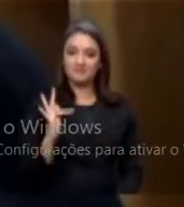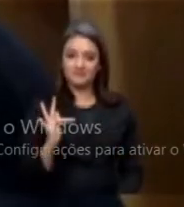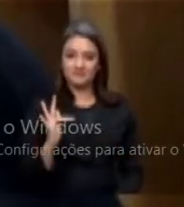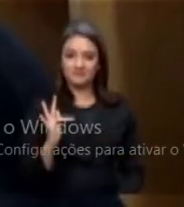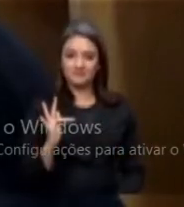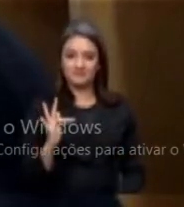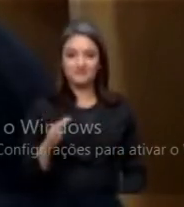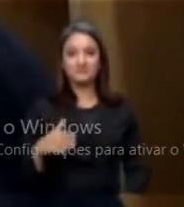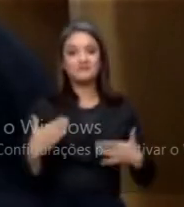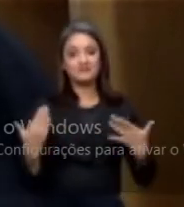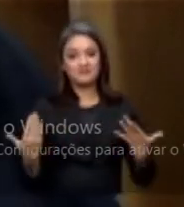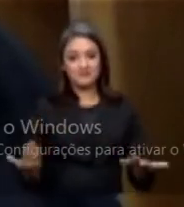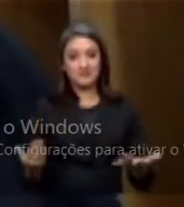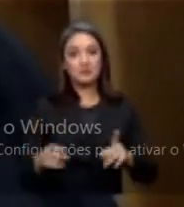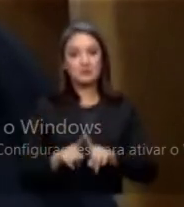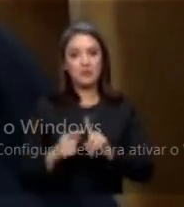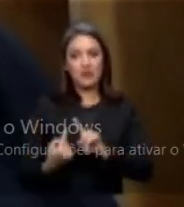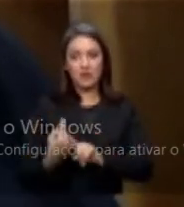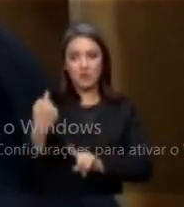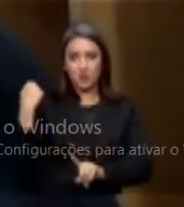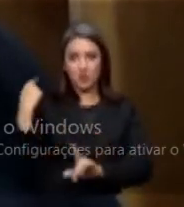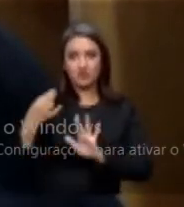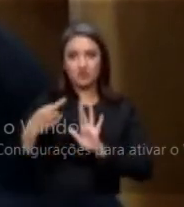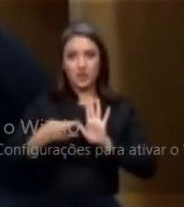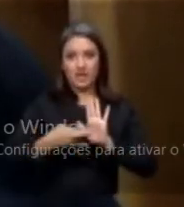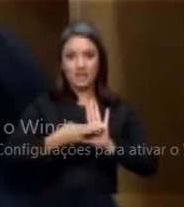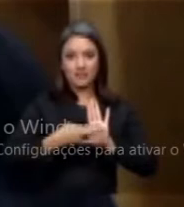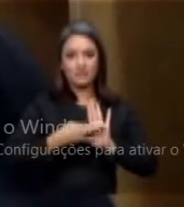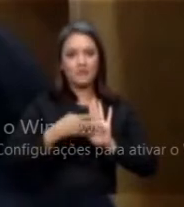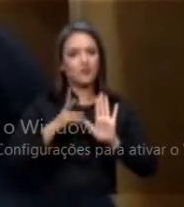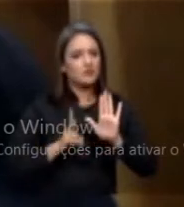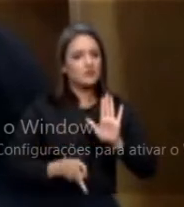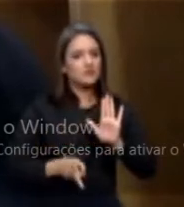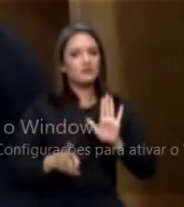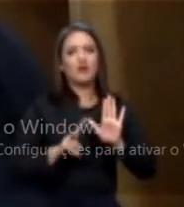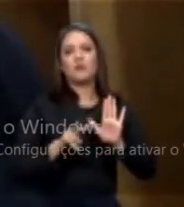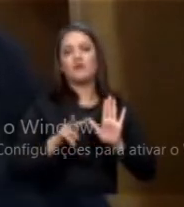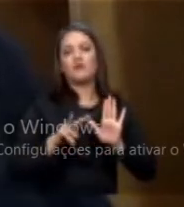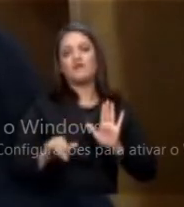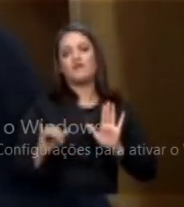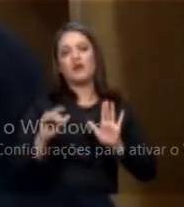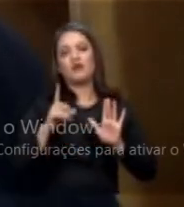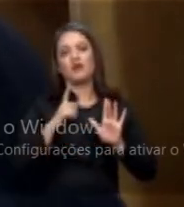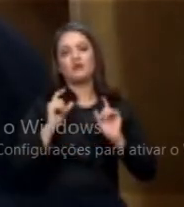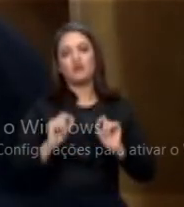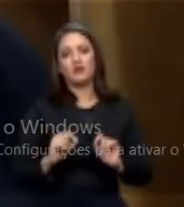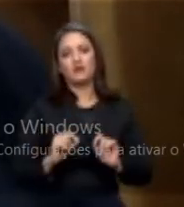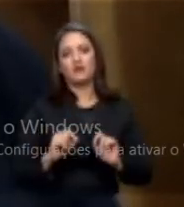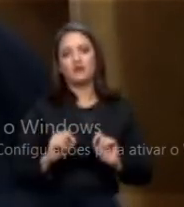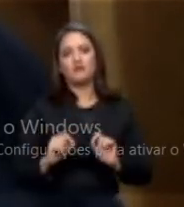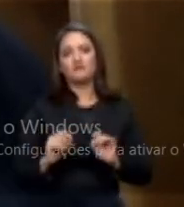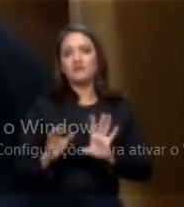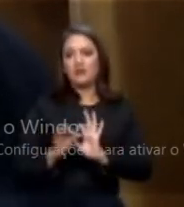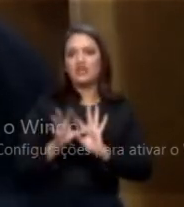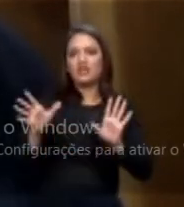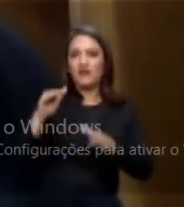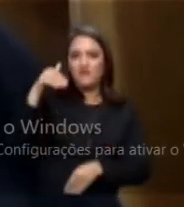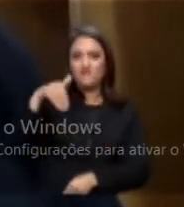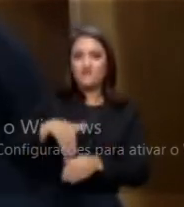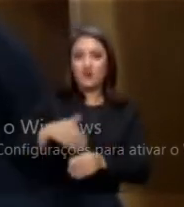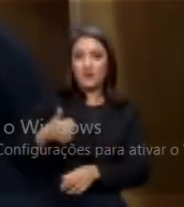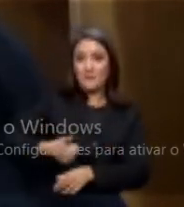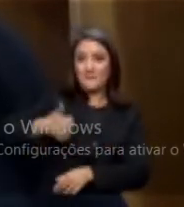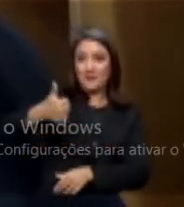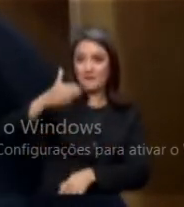o antigo e clássico regimento desse tribunal sempre lhe dará a palavra para votar em primeiro